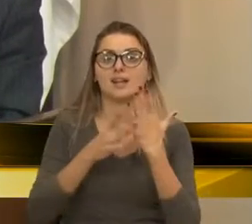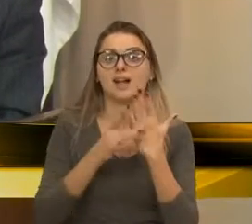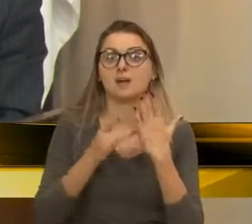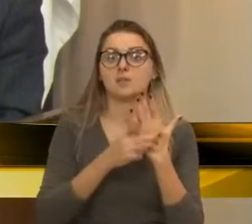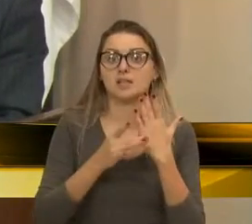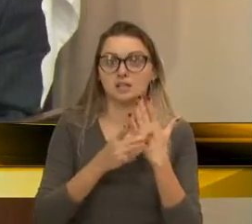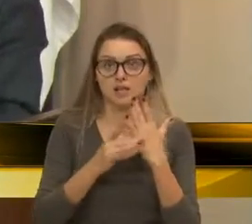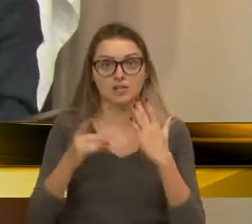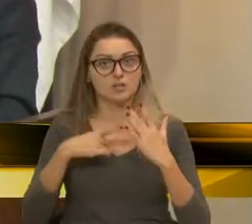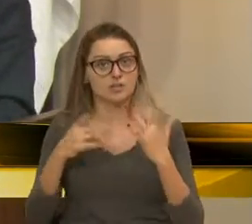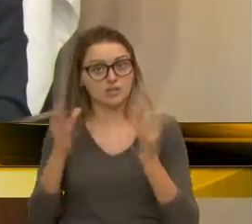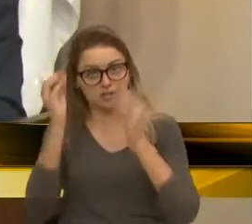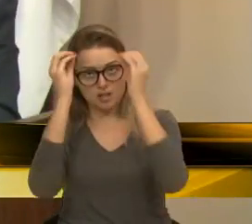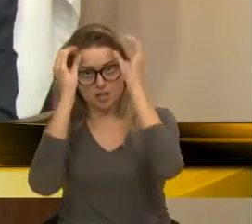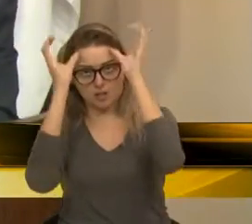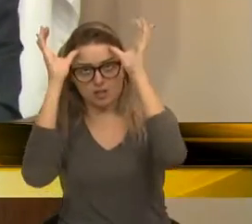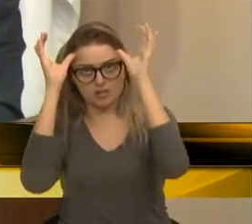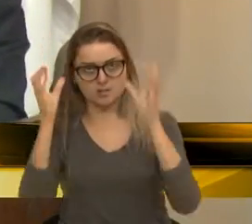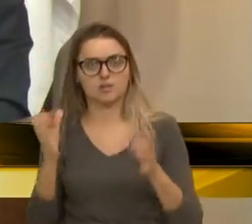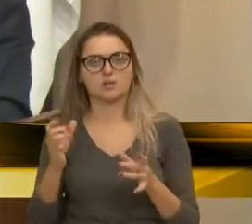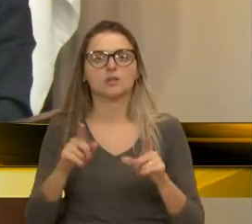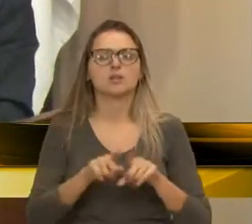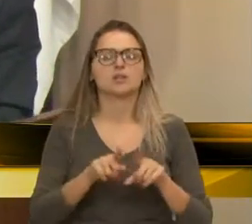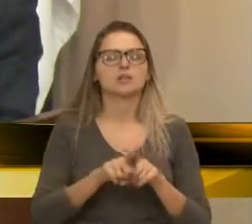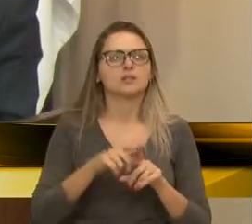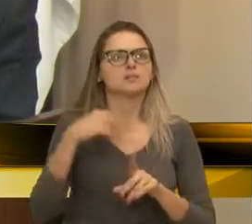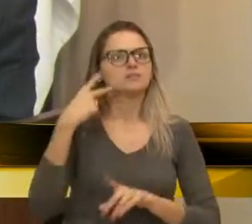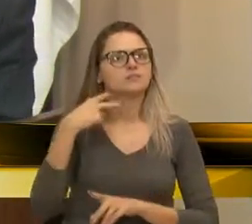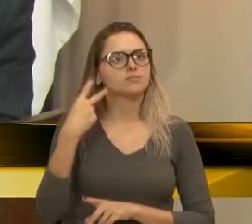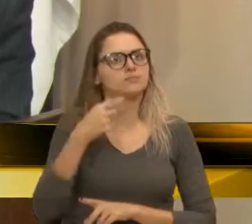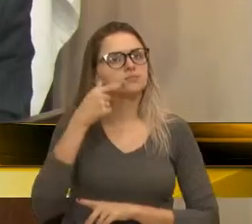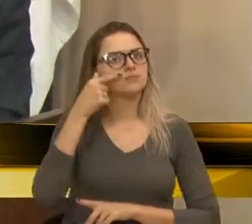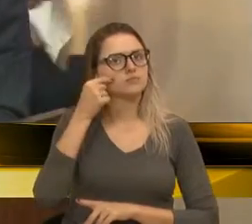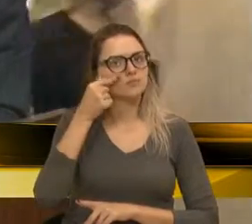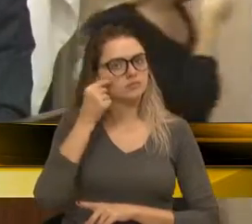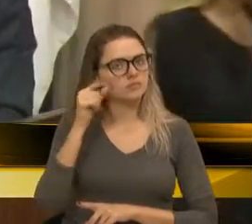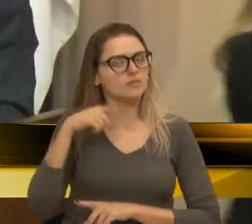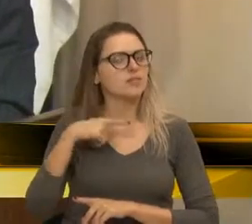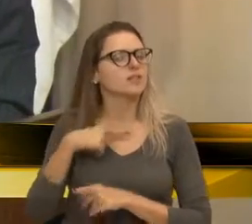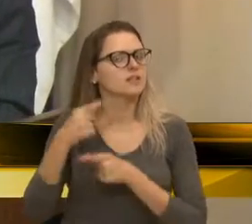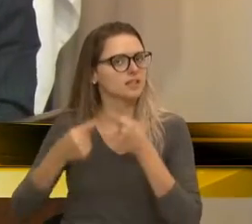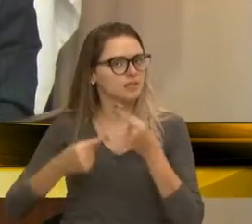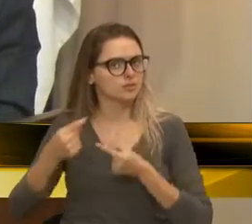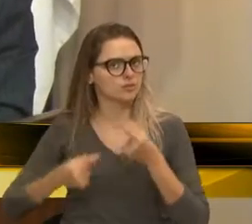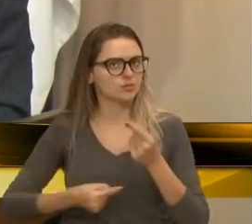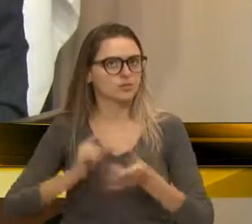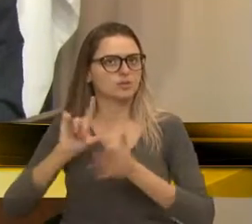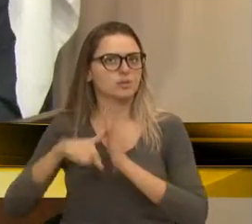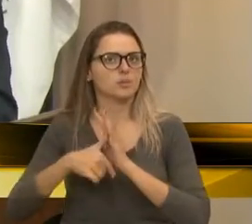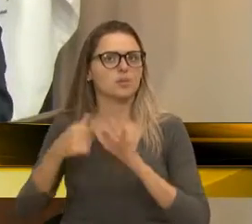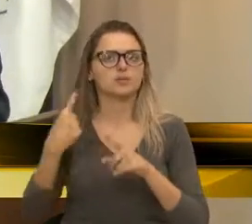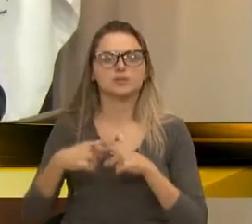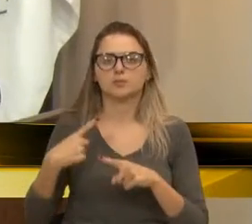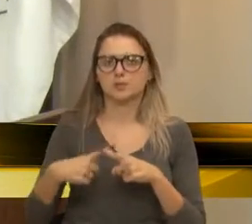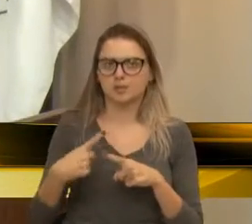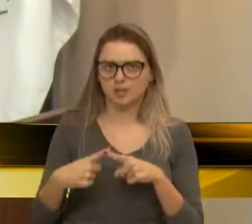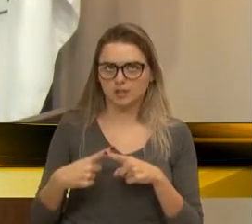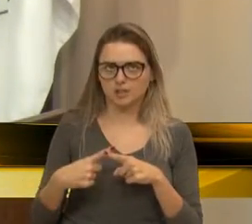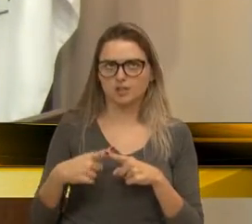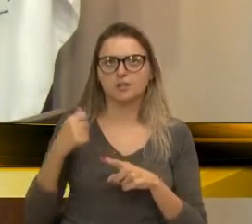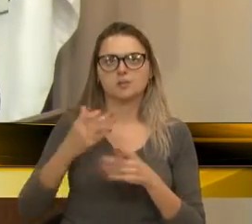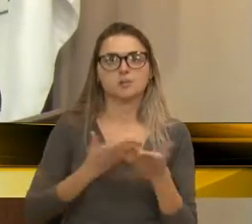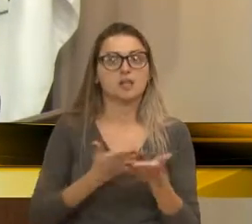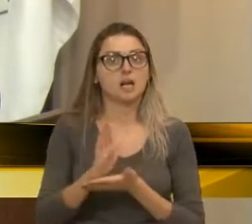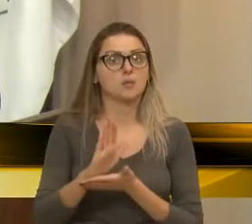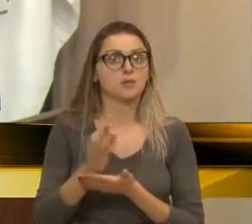conhecimento. E finaliza, vereador Eloy, e isso vai ser objeto também de uma discussão, porque nós temos que aprovar